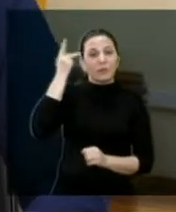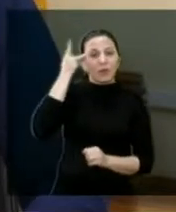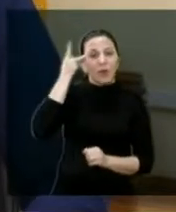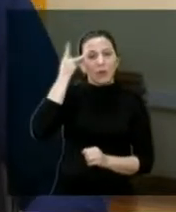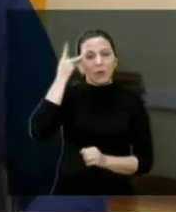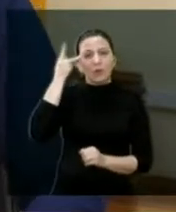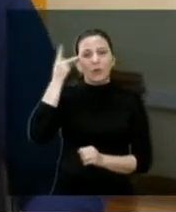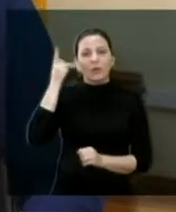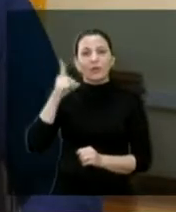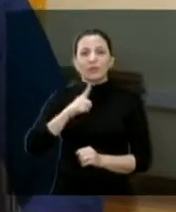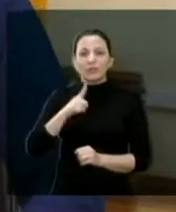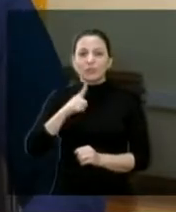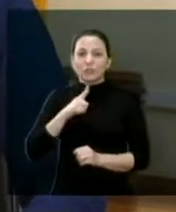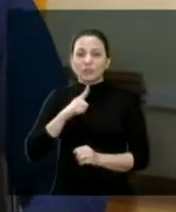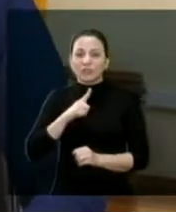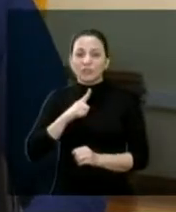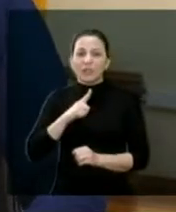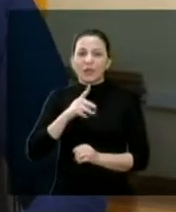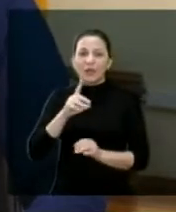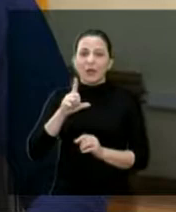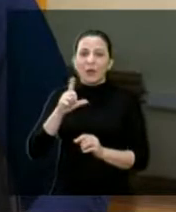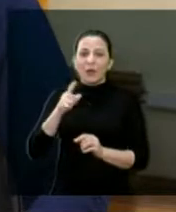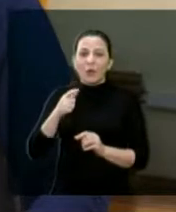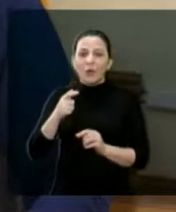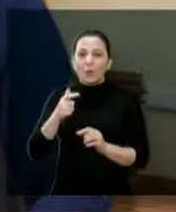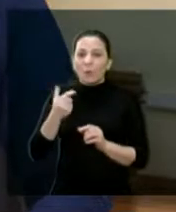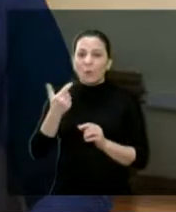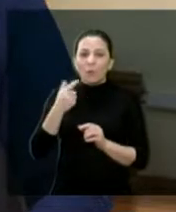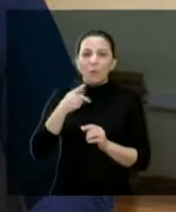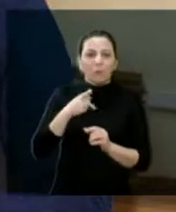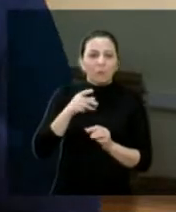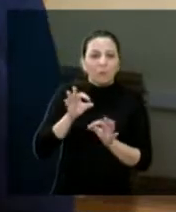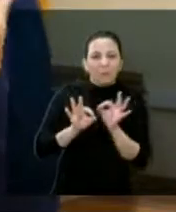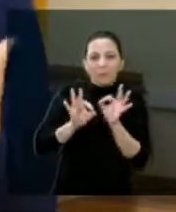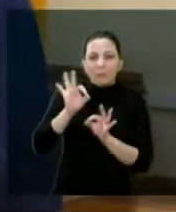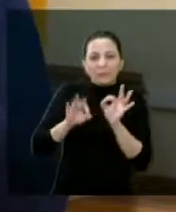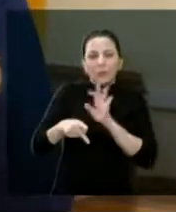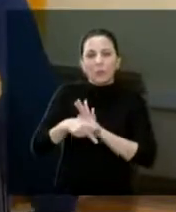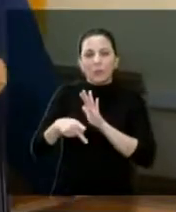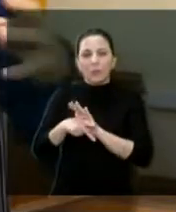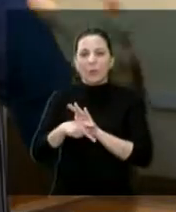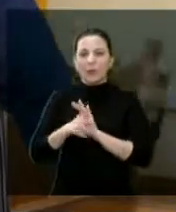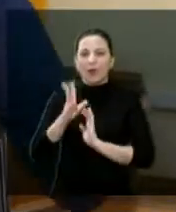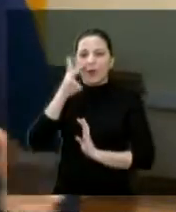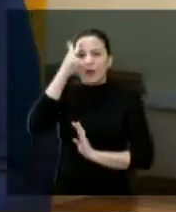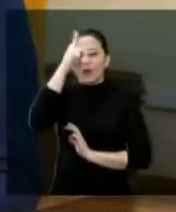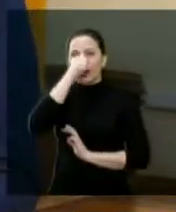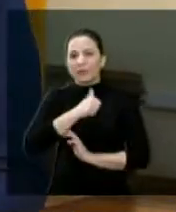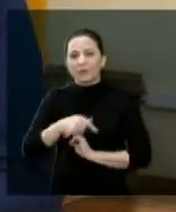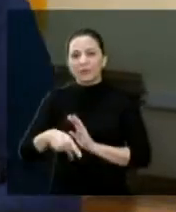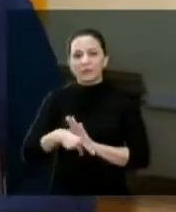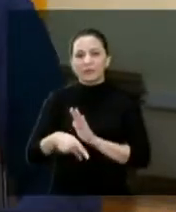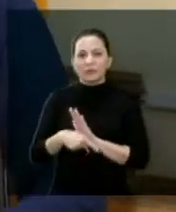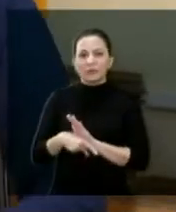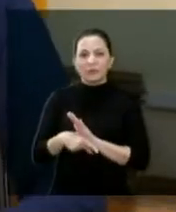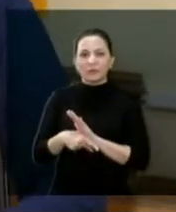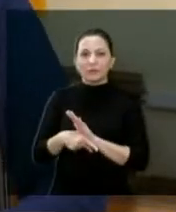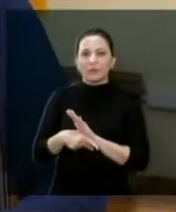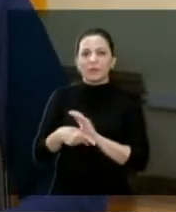programa maravilhoso, lindo. Só que eu não entendia muito do interior, das coisas, peculiaridades da vida